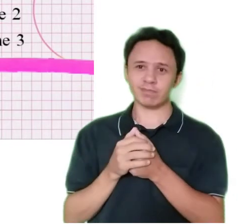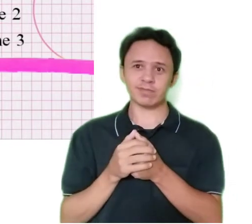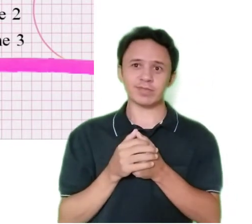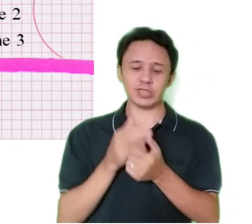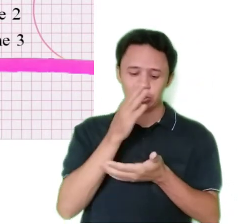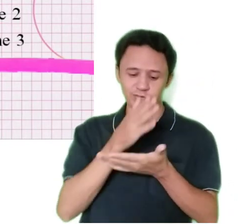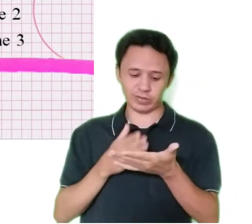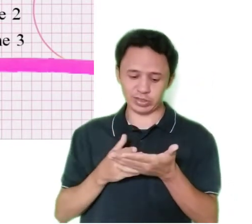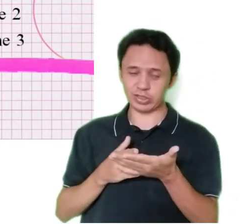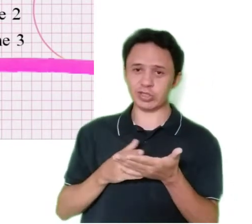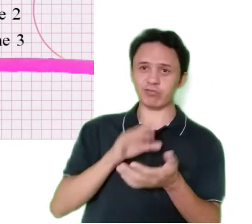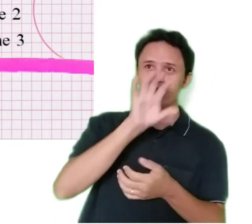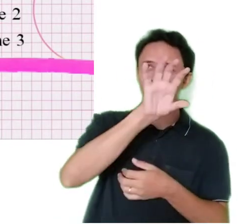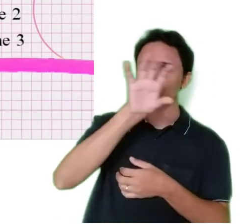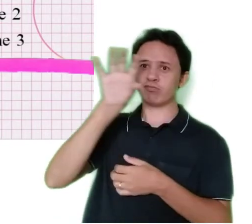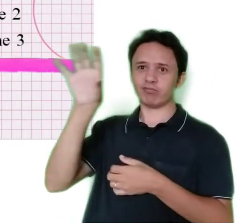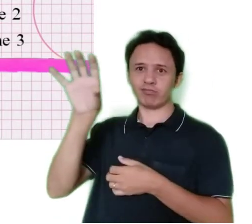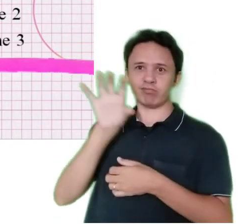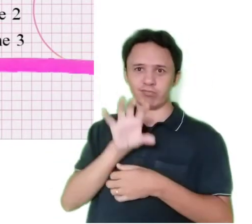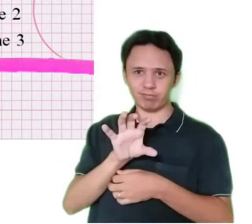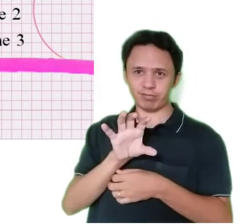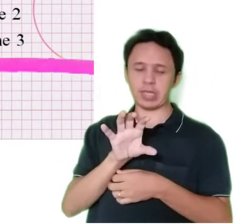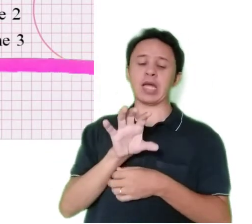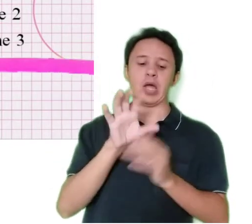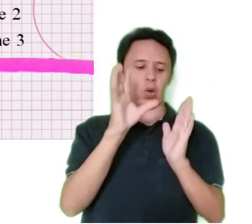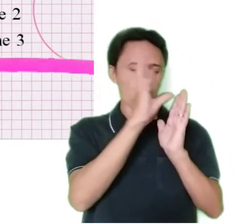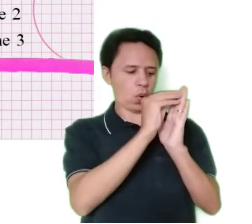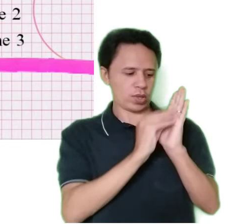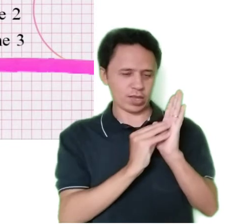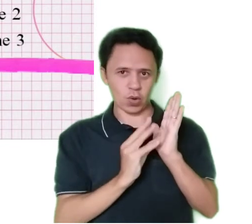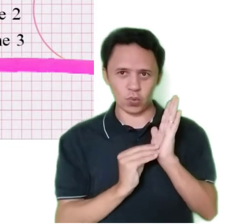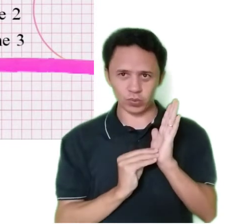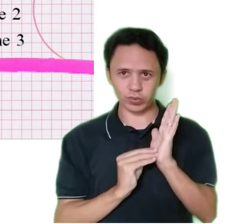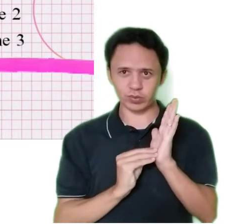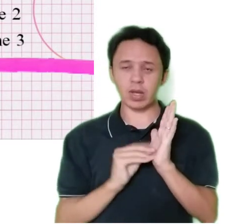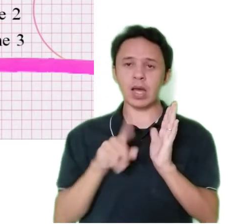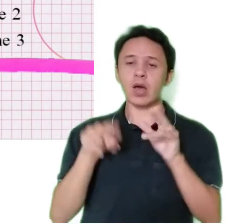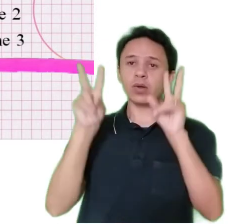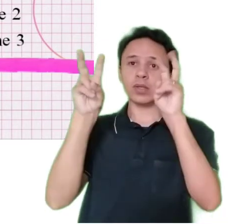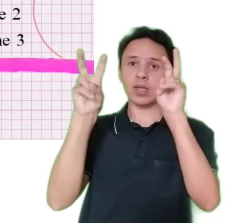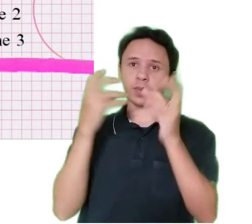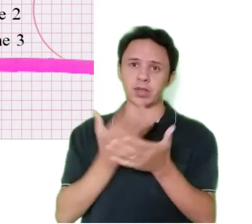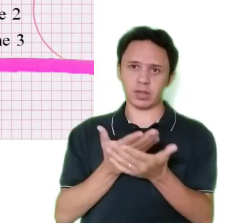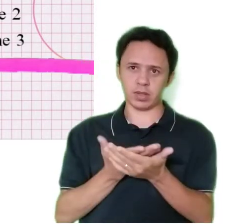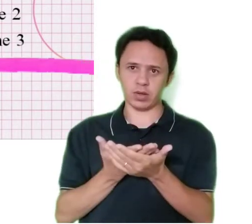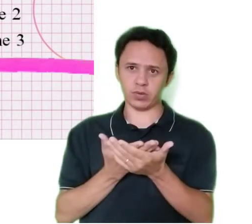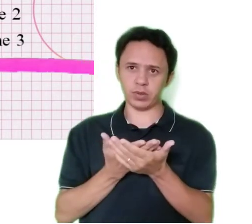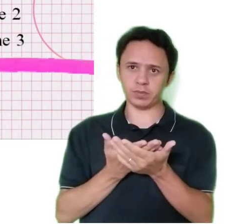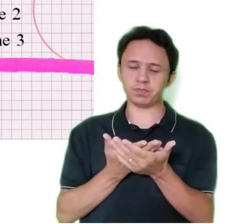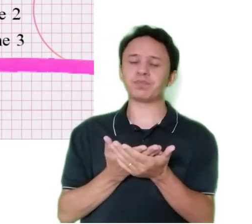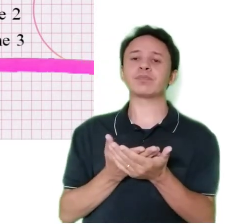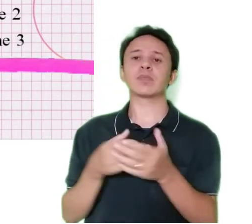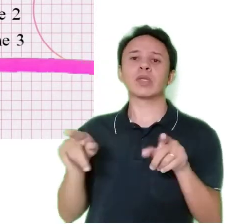divide em 3 partes. Em uma parte você coloca o conteúdo, que é o tema da aula.